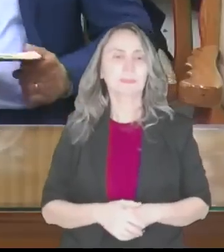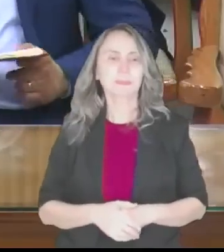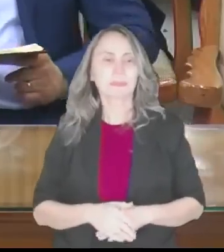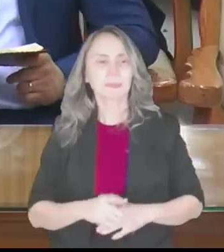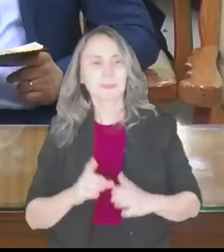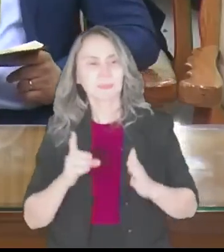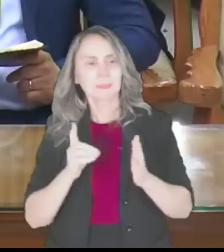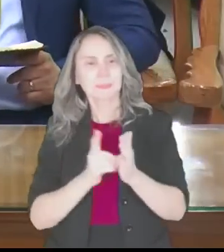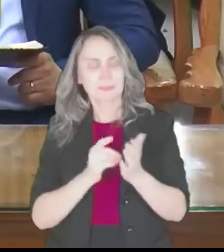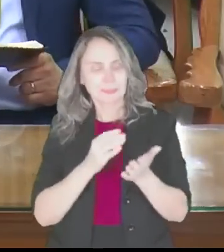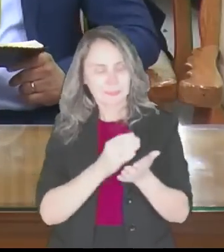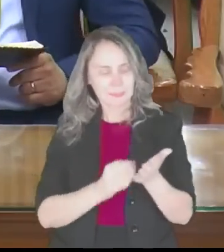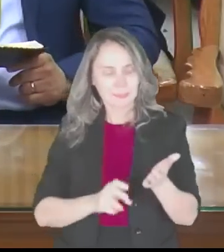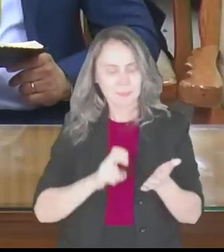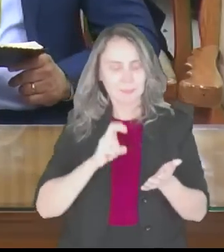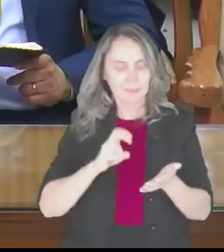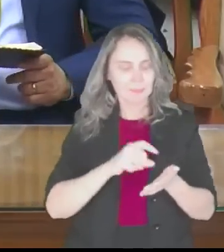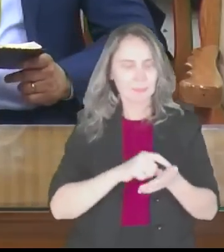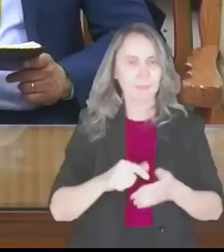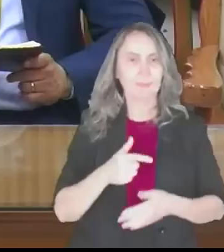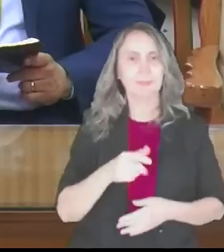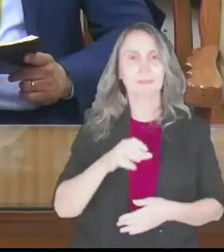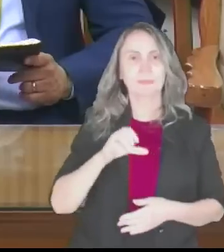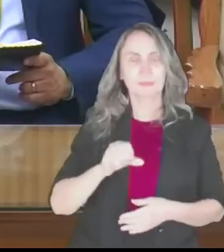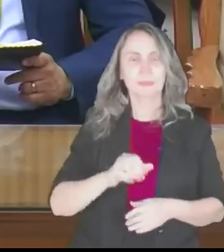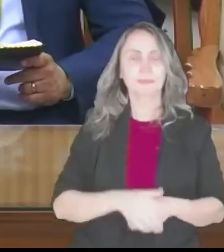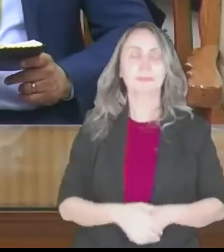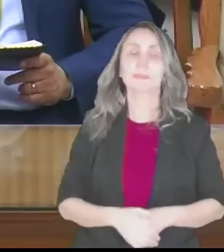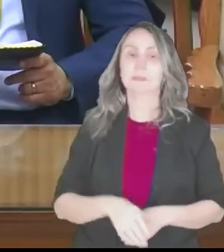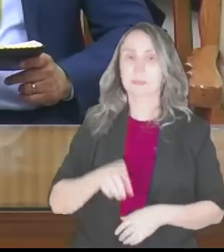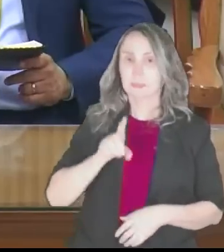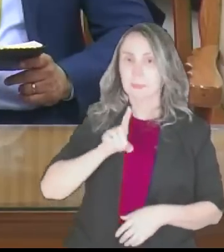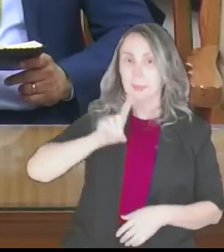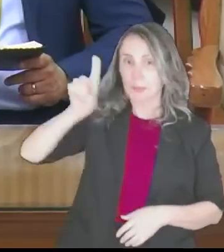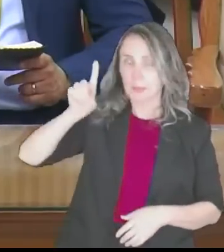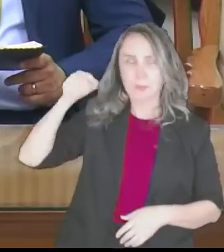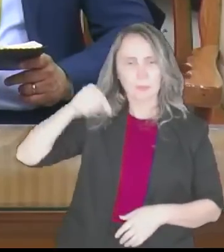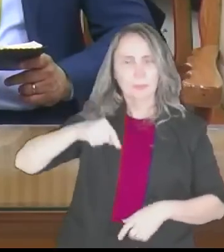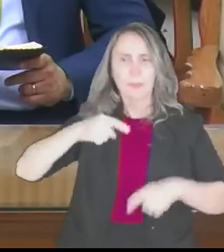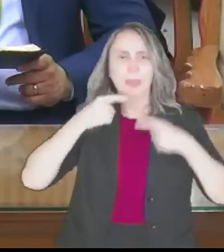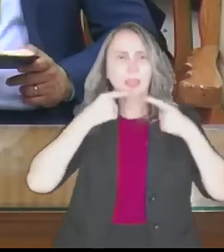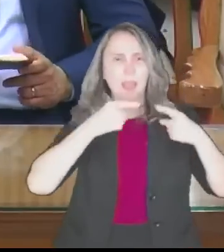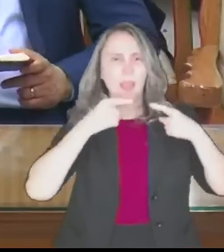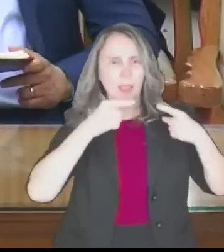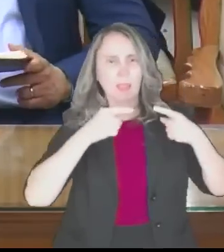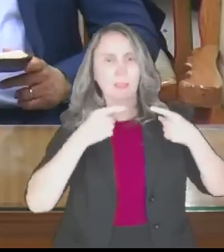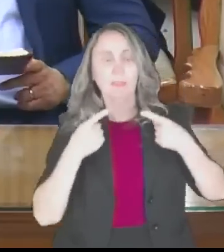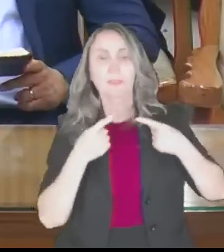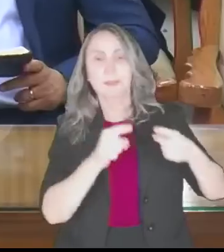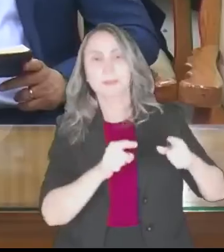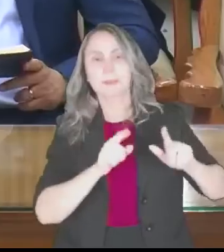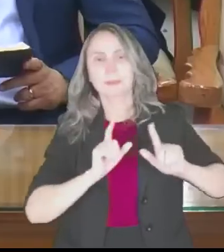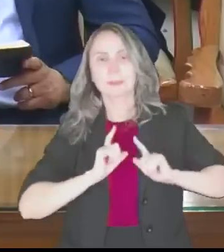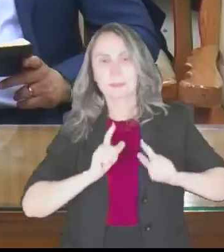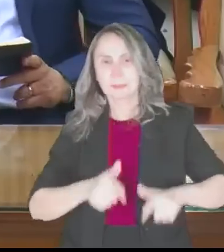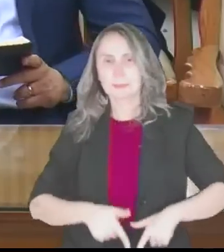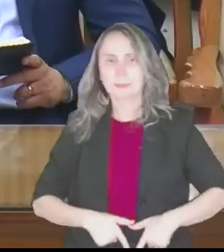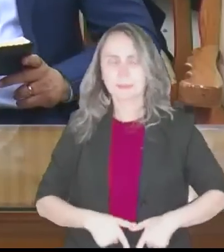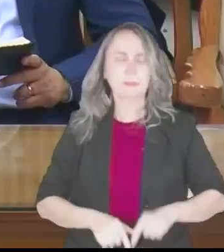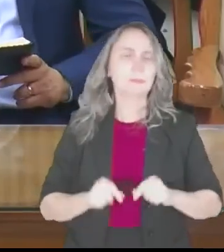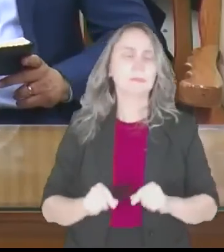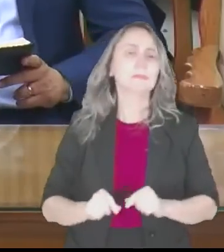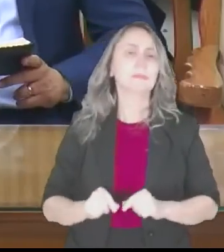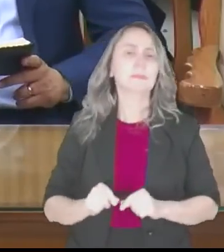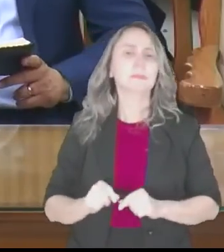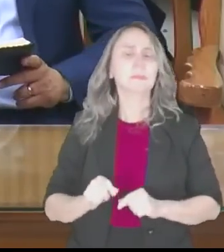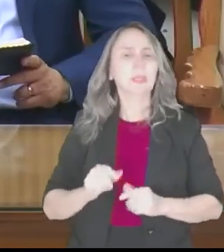5, 29. Aqui Deus está reclamando com o povo de Israel. Quem foi que tirou o povo de Israel